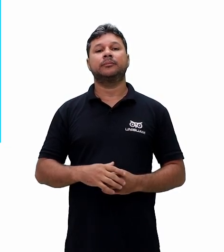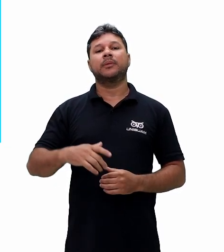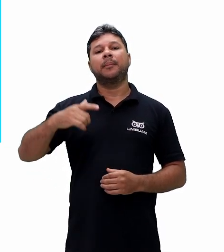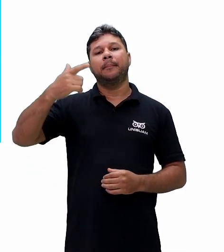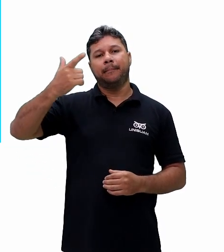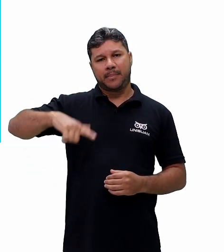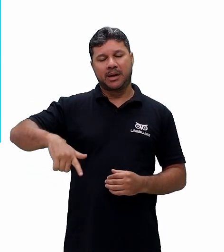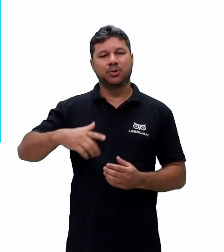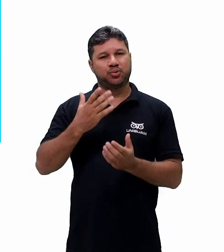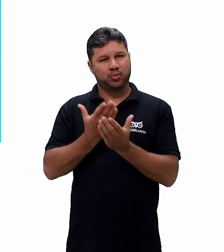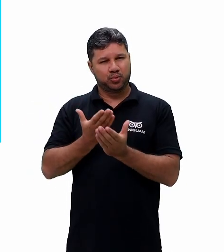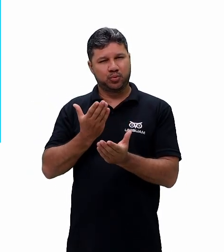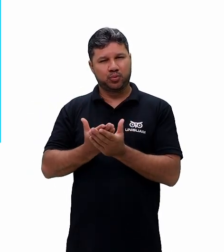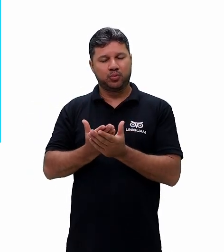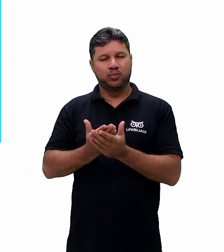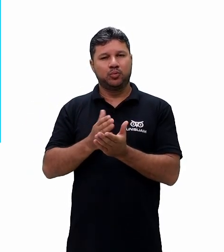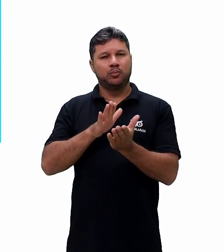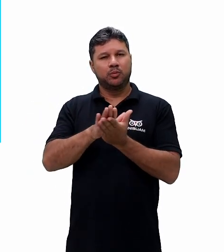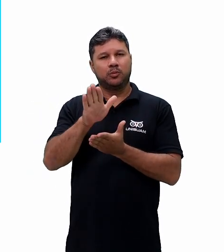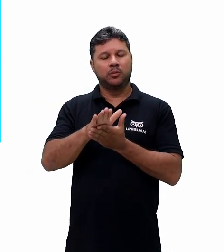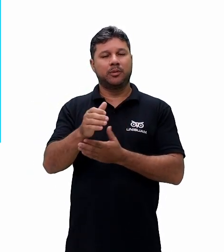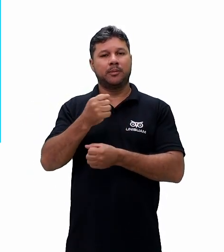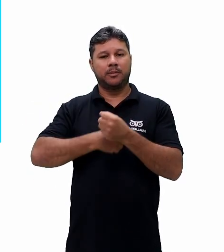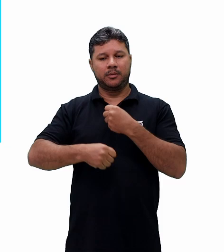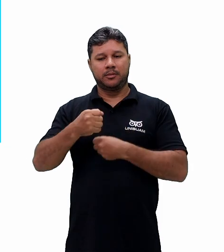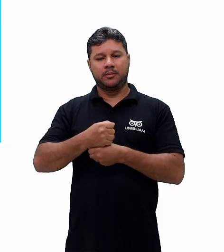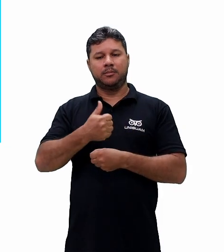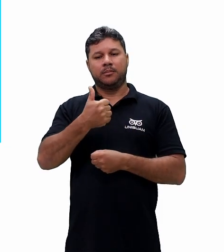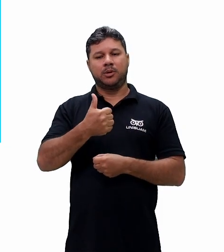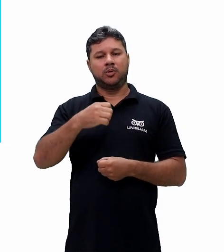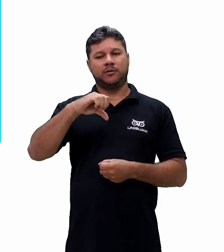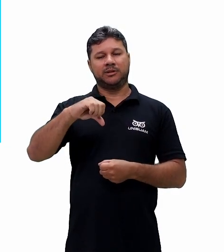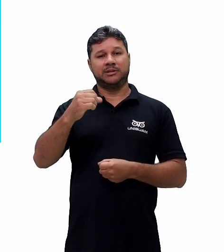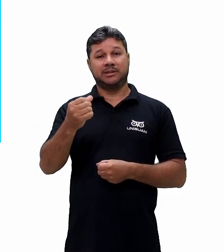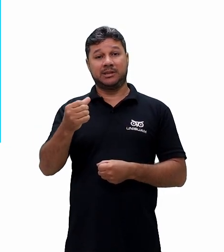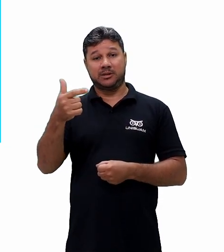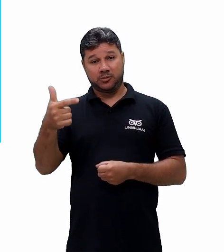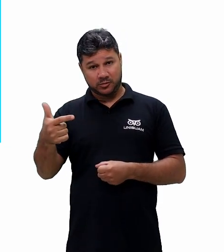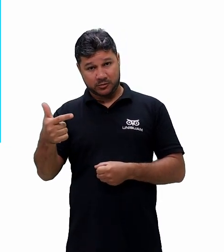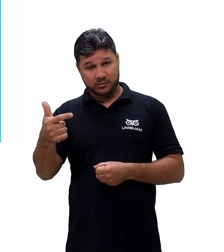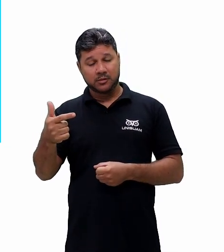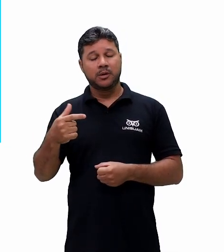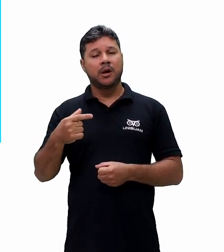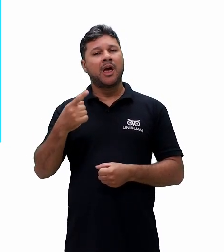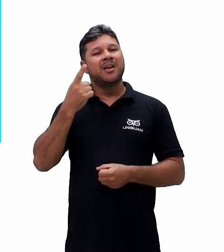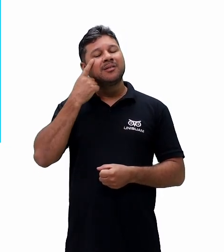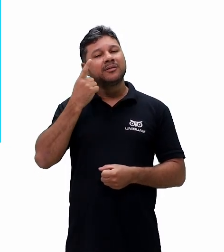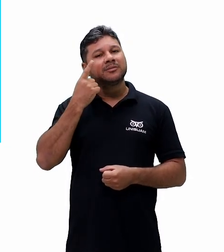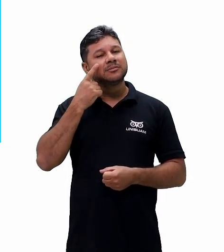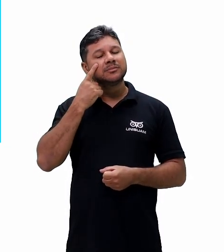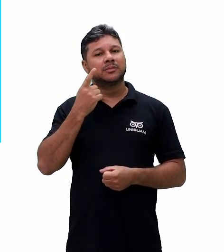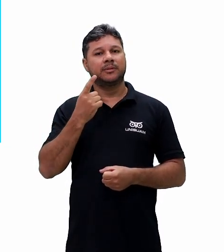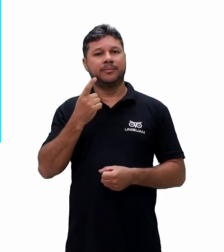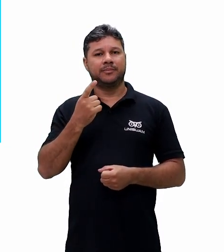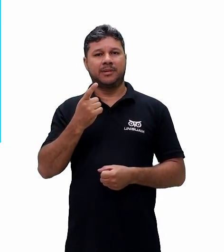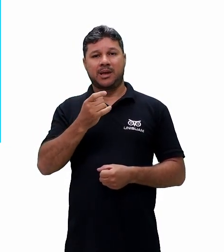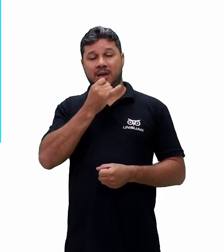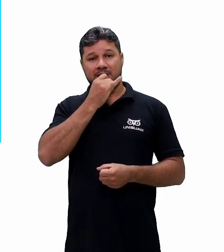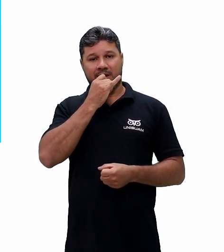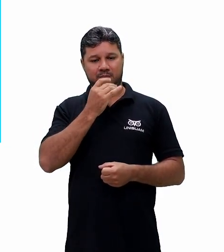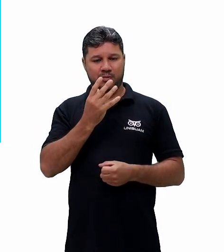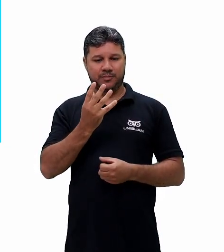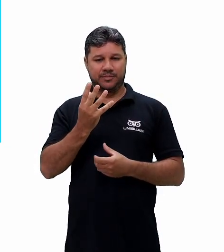Além disso, nesse estudo publicado em 1962, foi observado que a